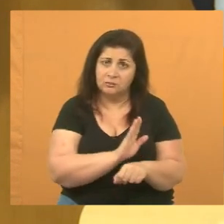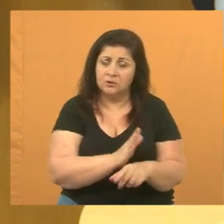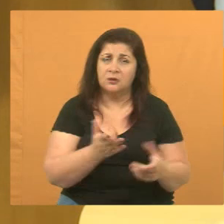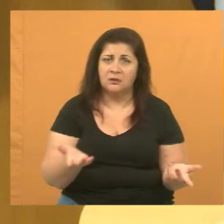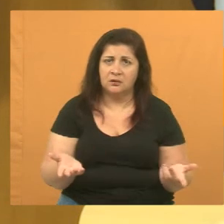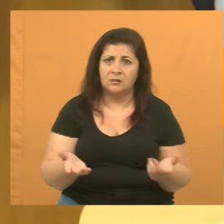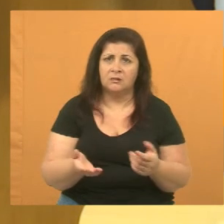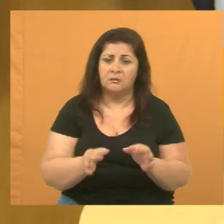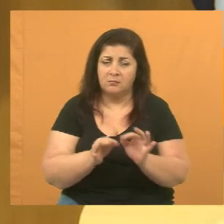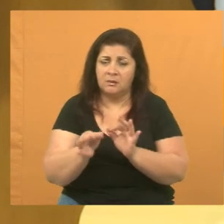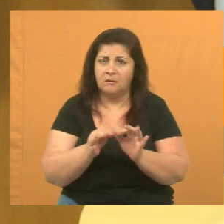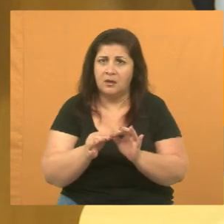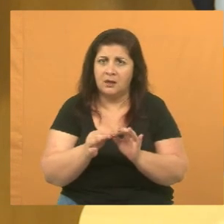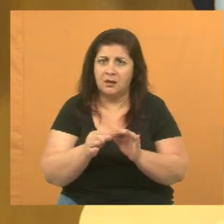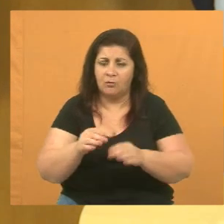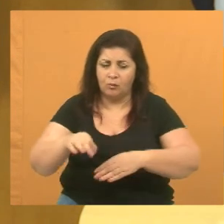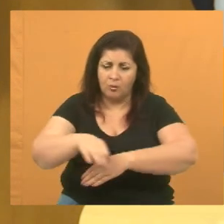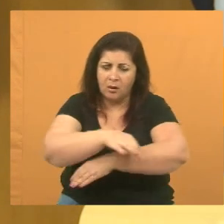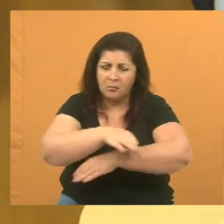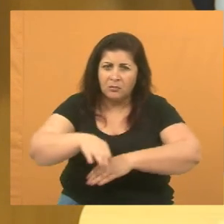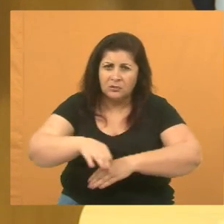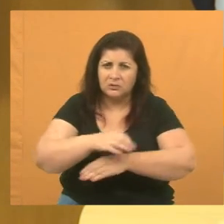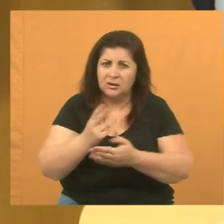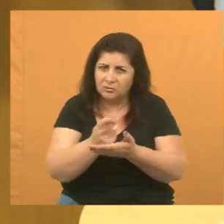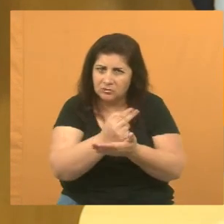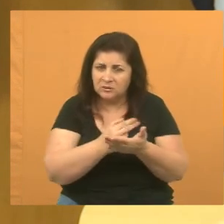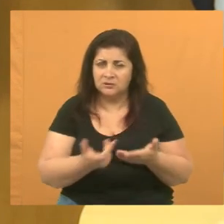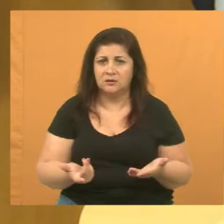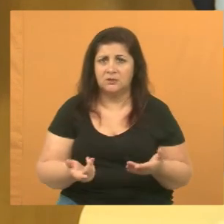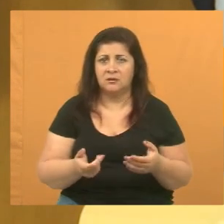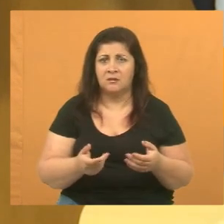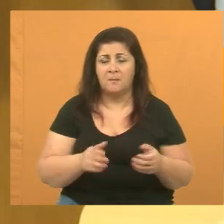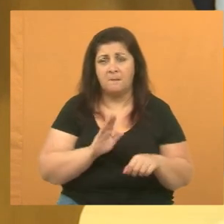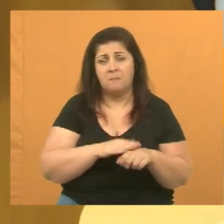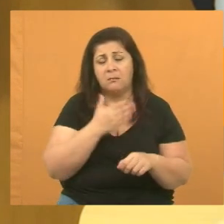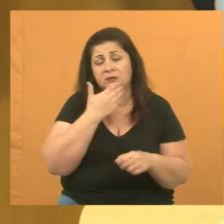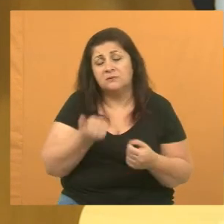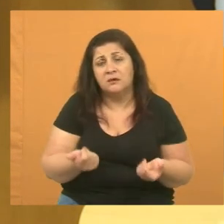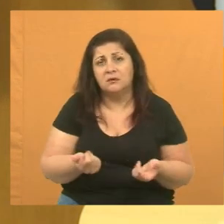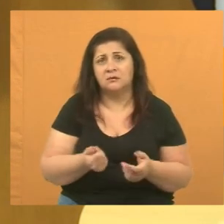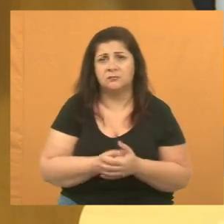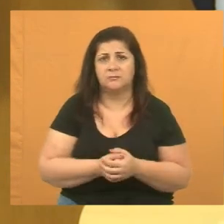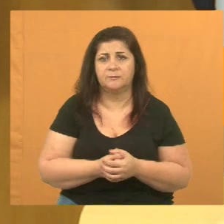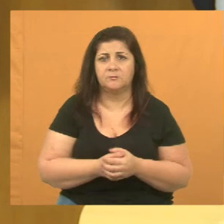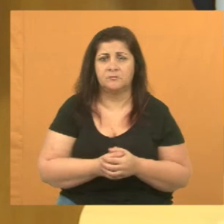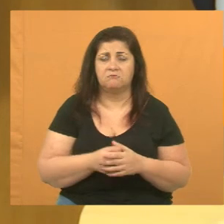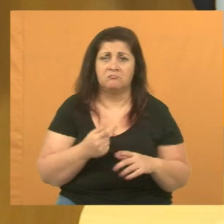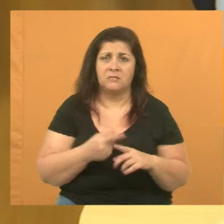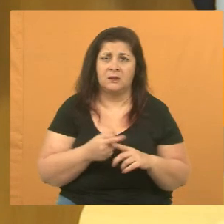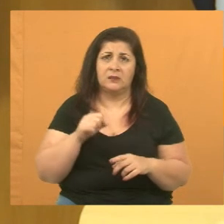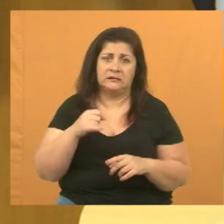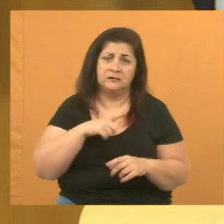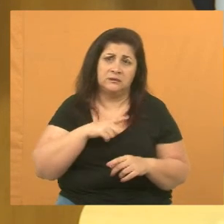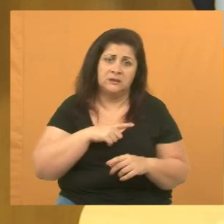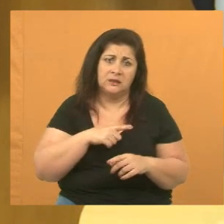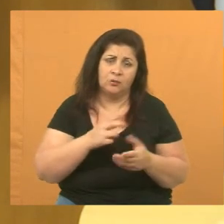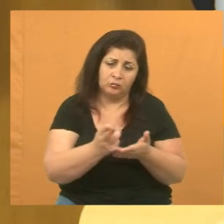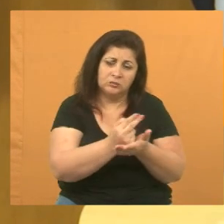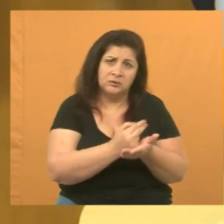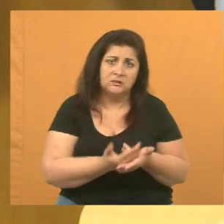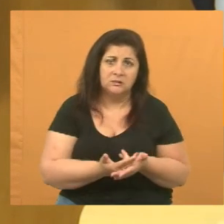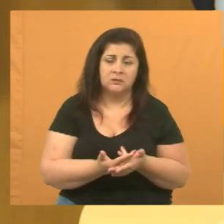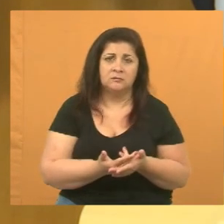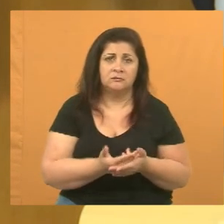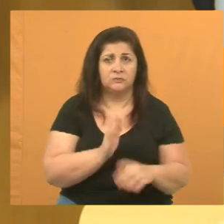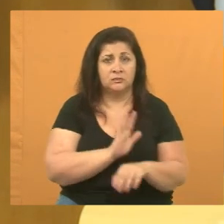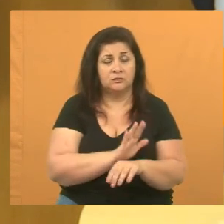projeto para essas pessoas. Fique mais fácil para eles, né, contratar aí um profissional, já que tem o projeto pronto, e sanar